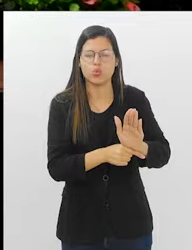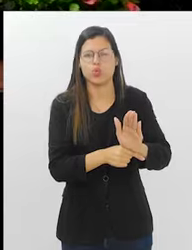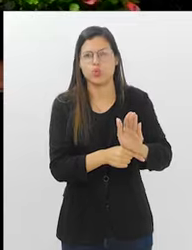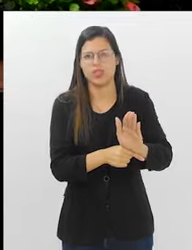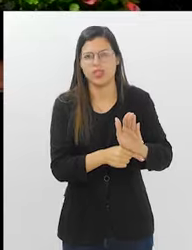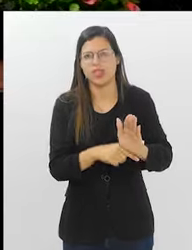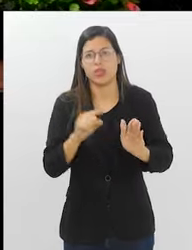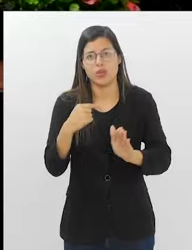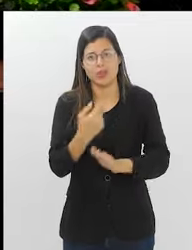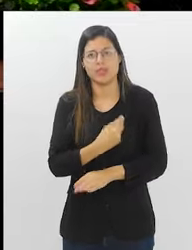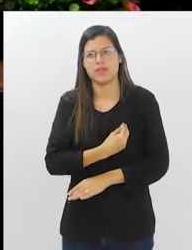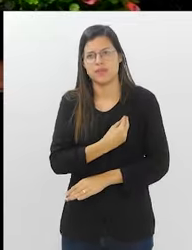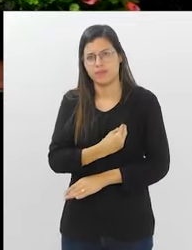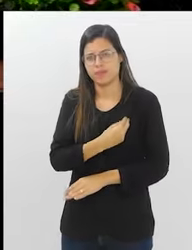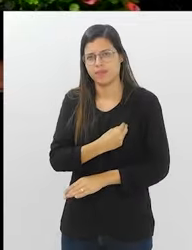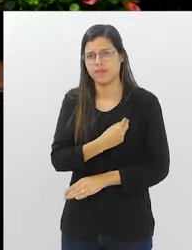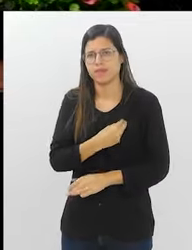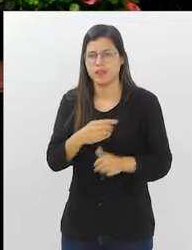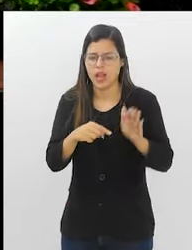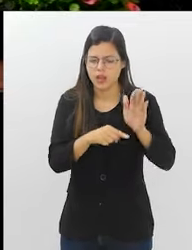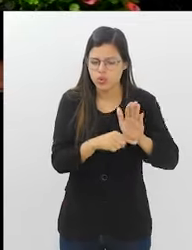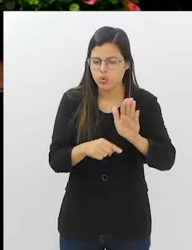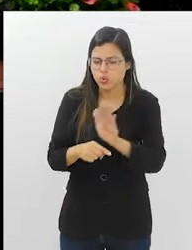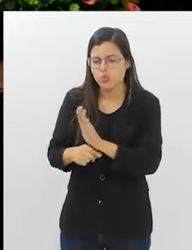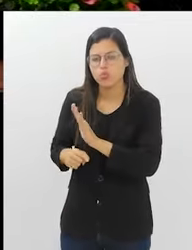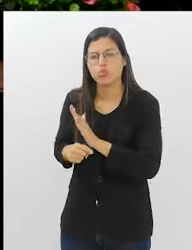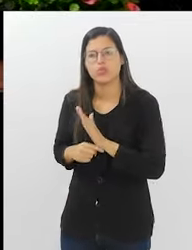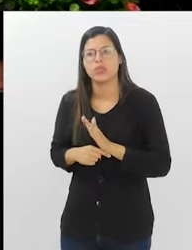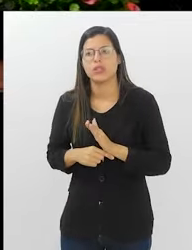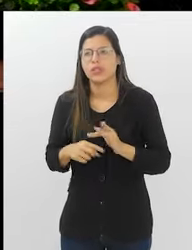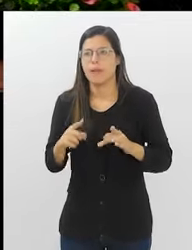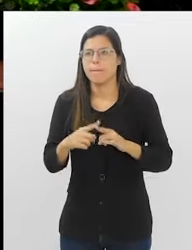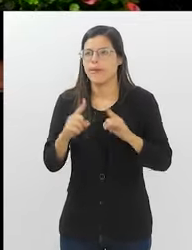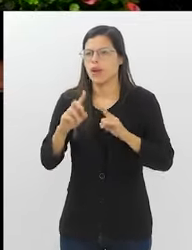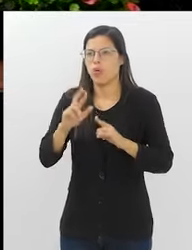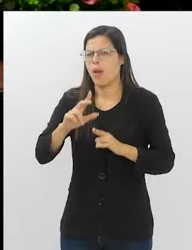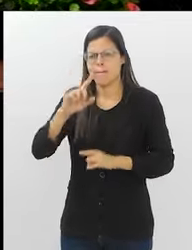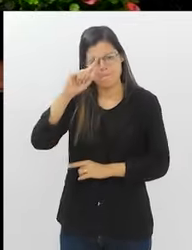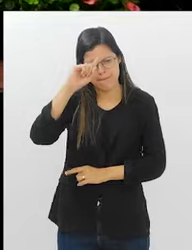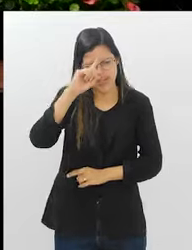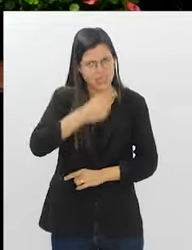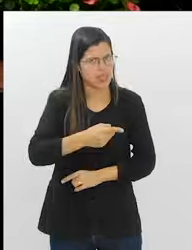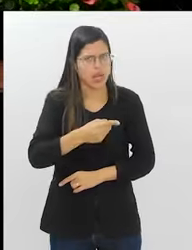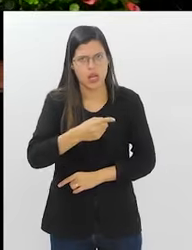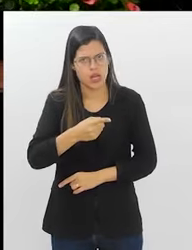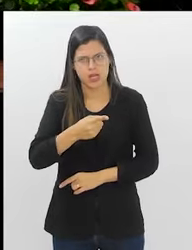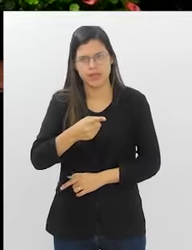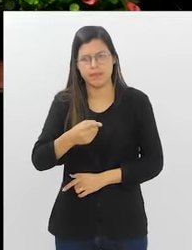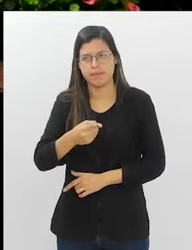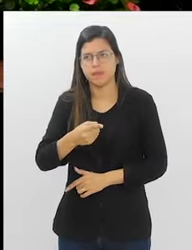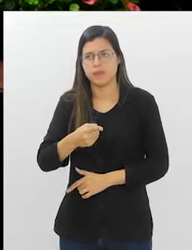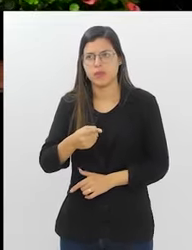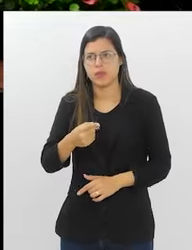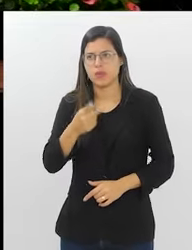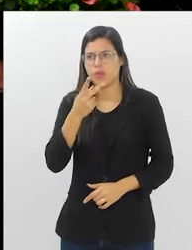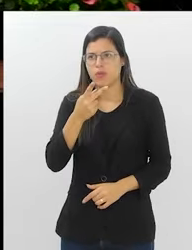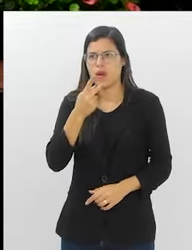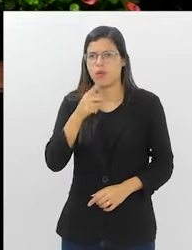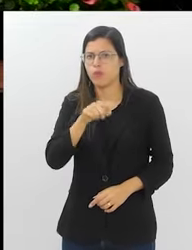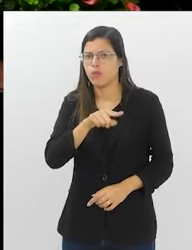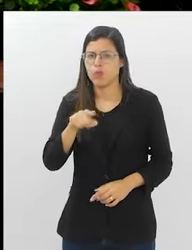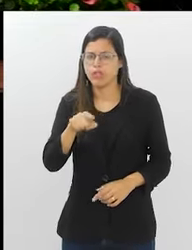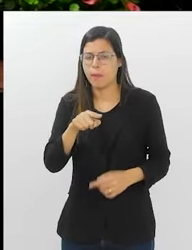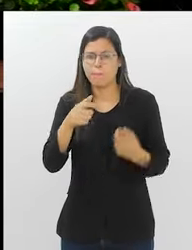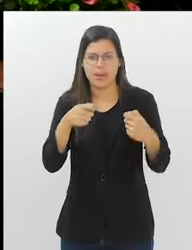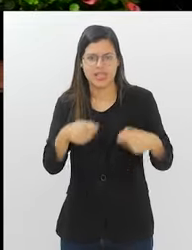eles intervêm nas nossas vidas, eles fazem ajudas, encaminhamentos, mas não mandam a gente fazer as coisas. O Espírito Superior não diz para